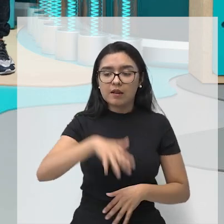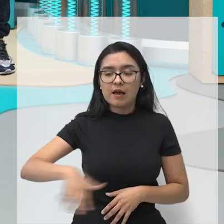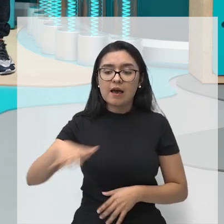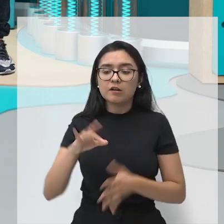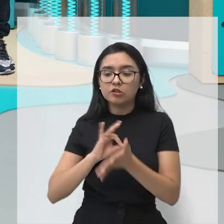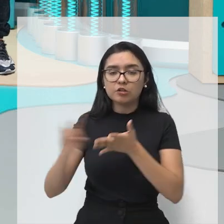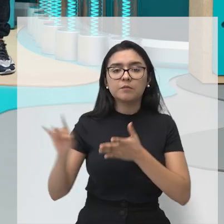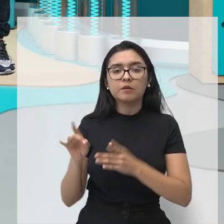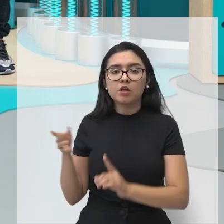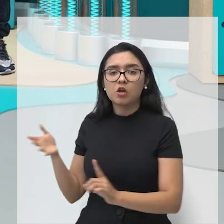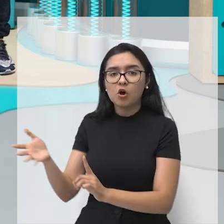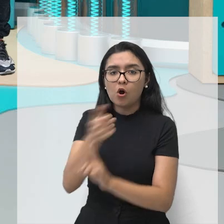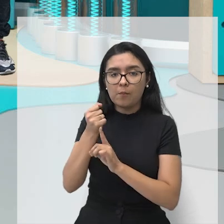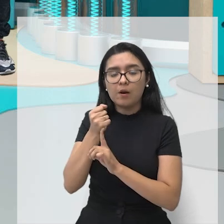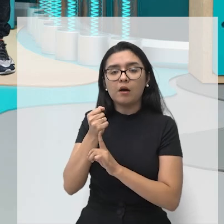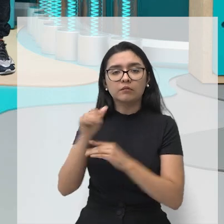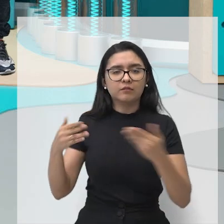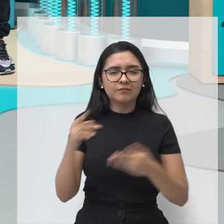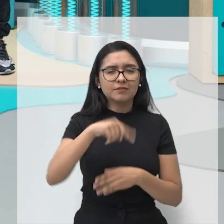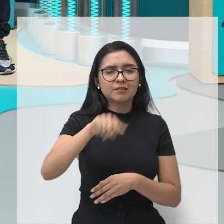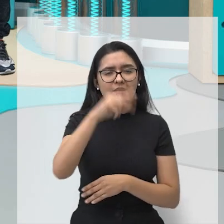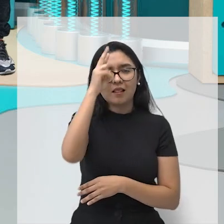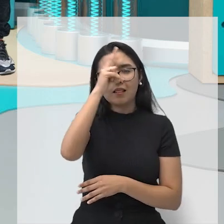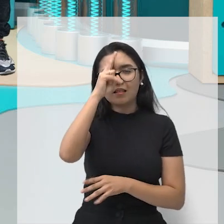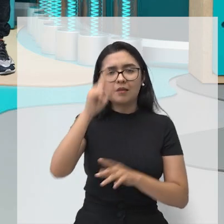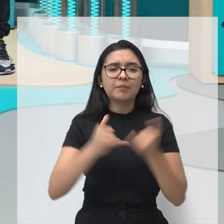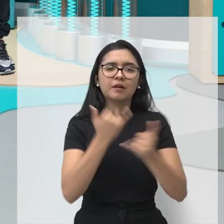e roubar ali a bandeira. Isso lembra vocês algum